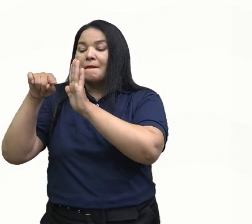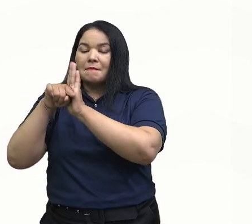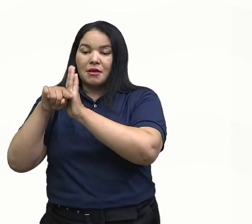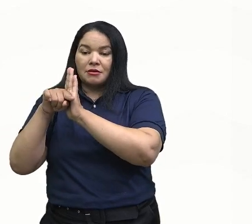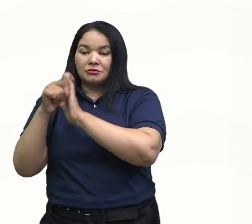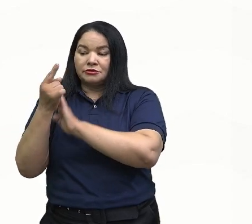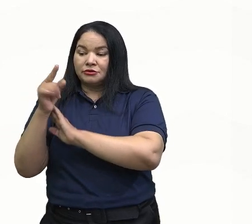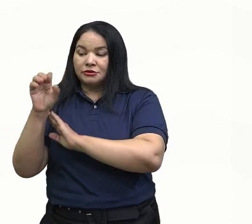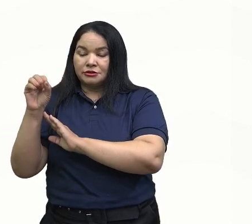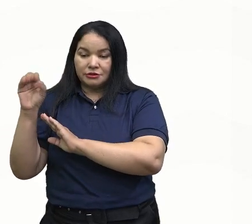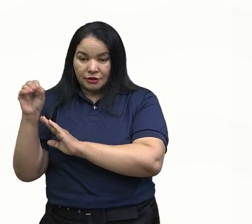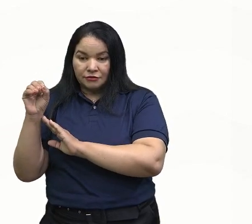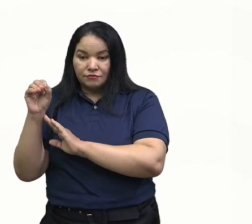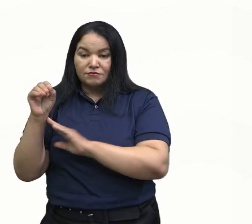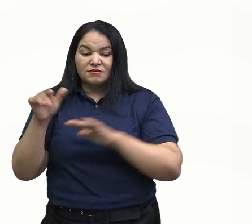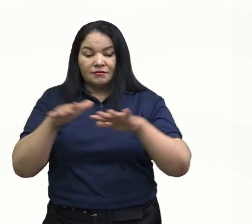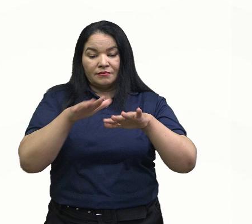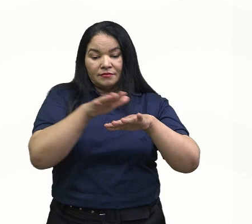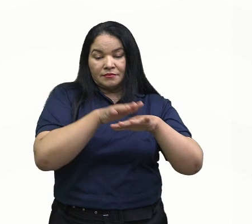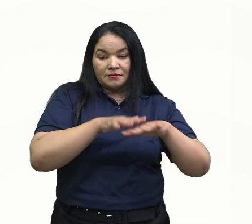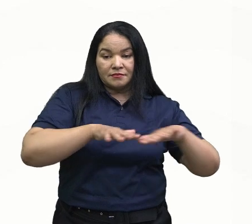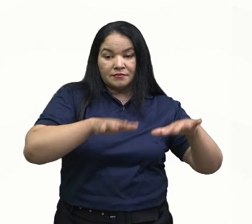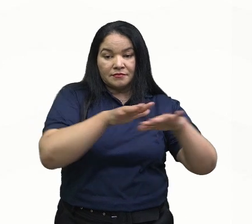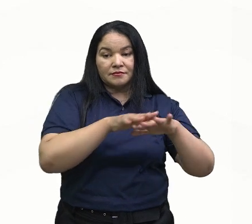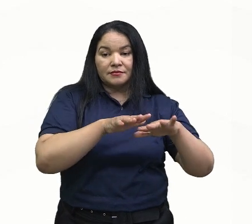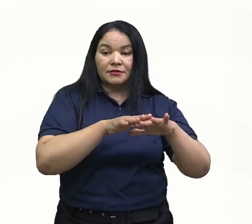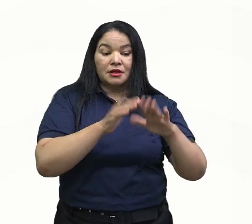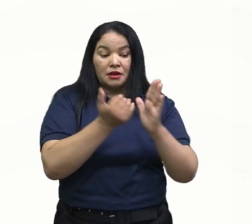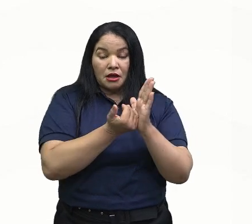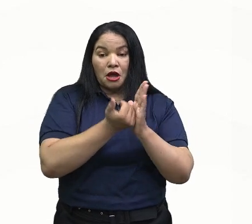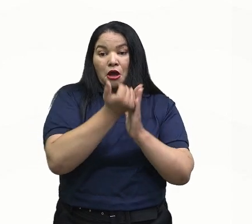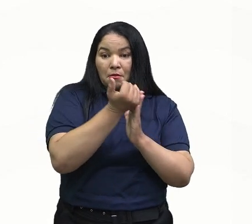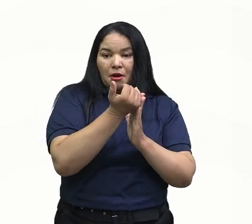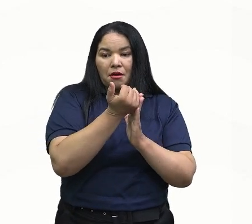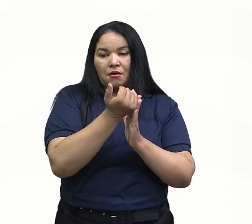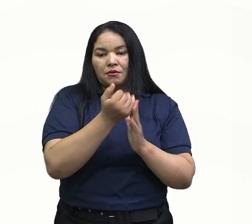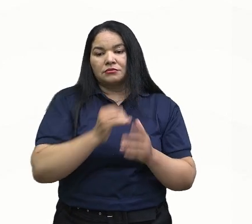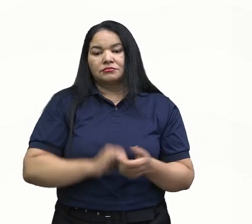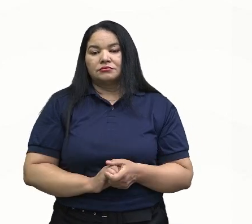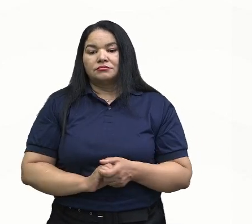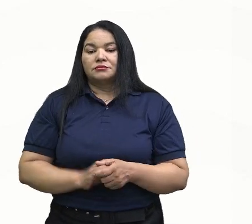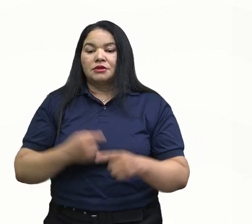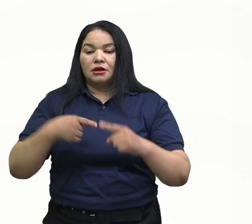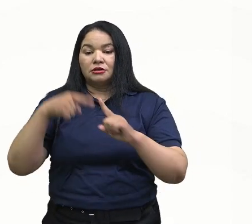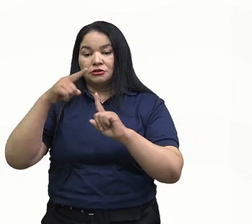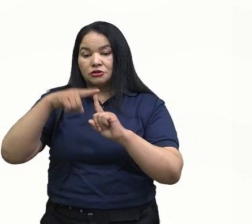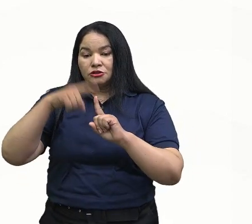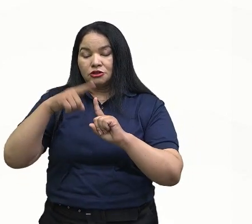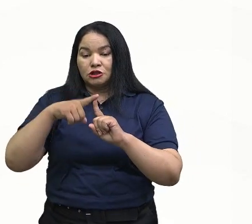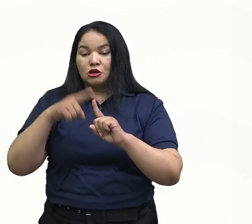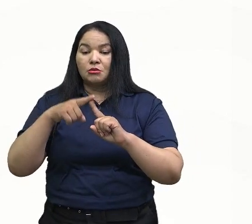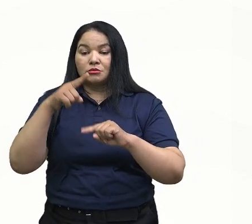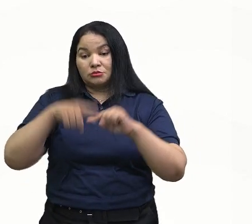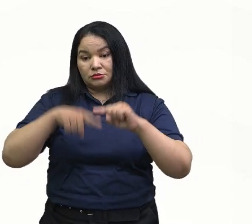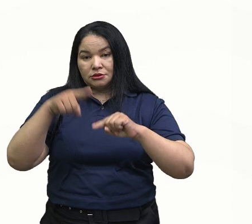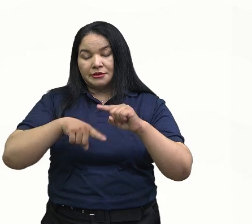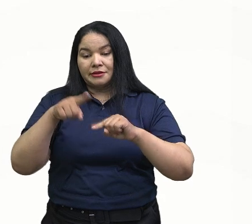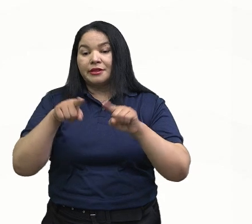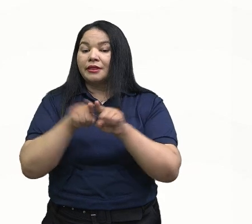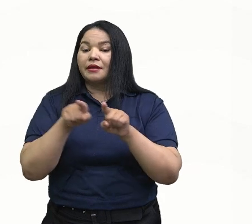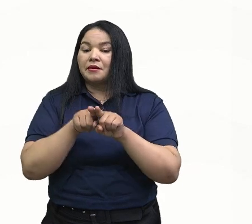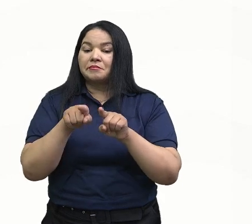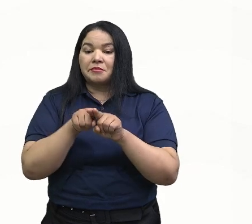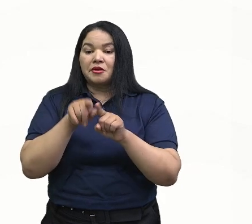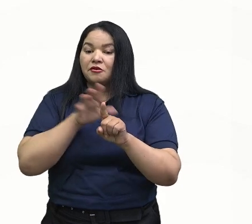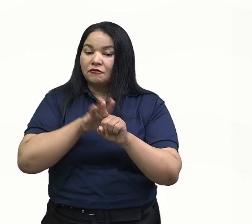desse exemplo que eu dei para vocês. O tipo de substância, tá? O tipo de substância também vai influenciar. Porque